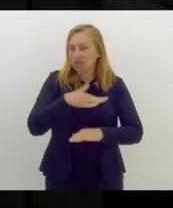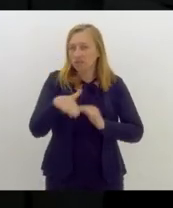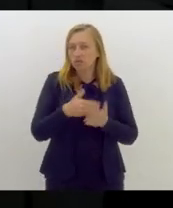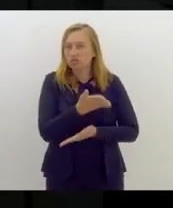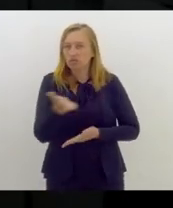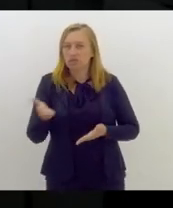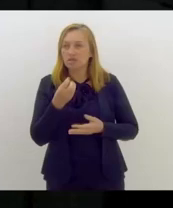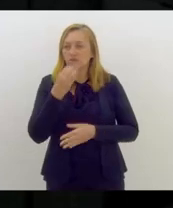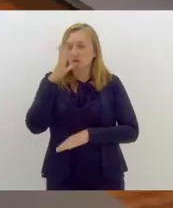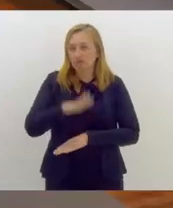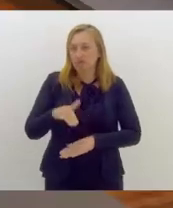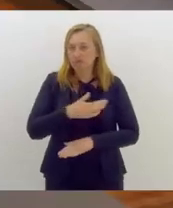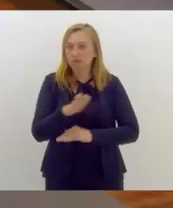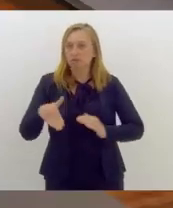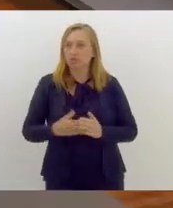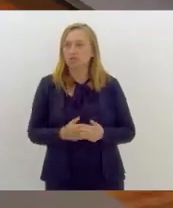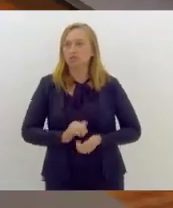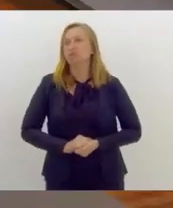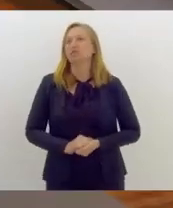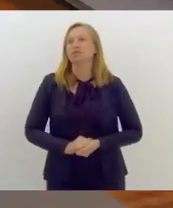boa tarde a todos